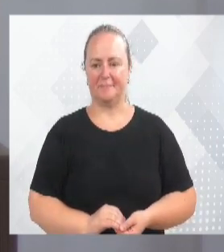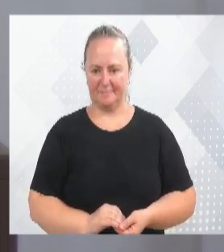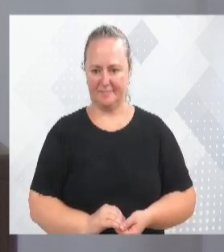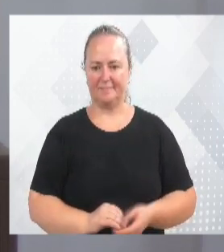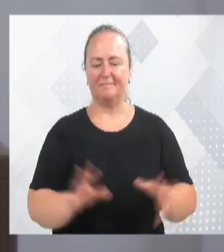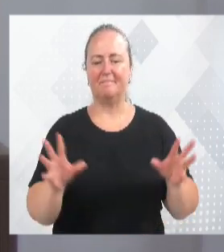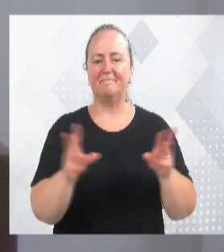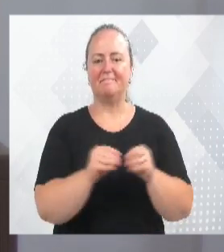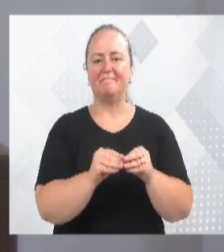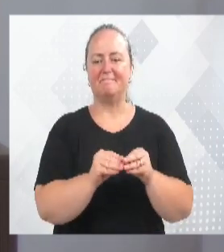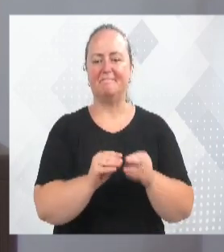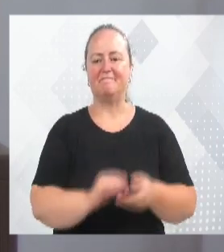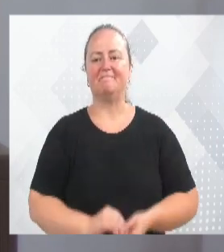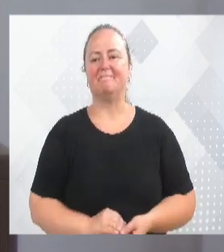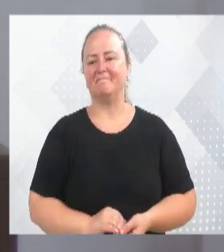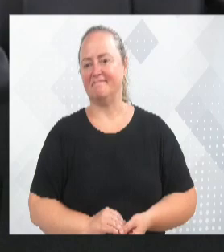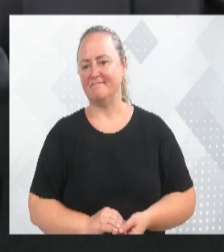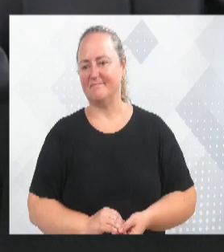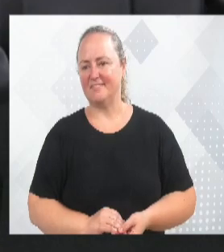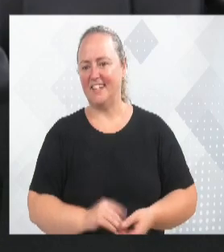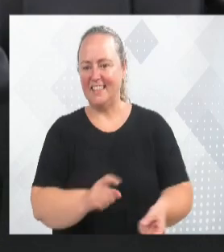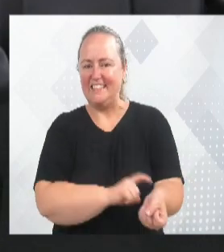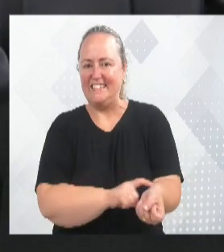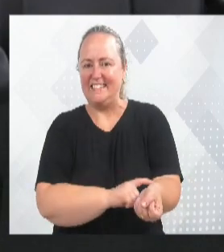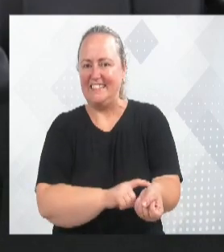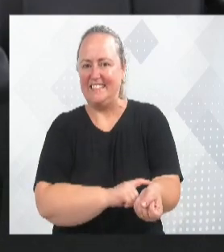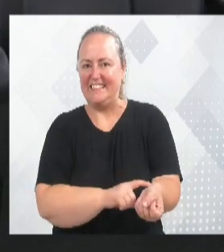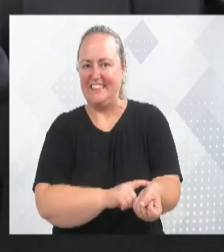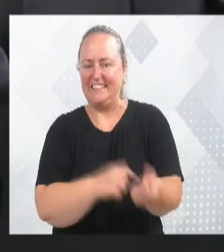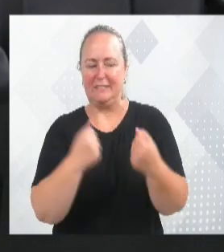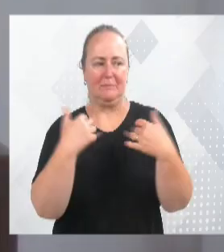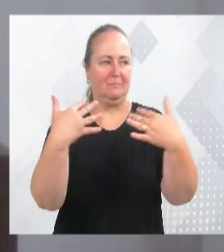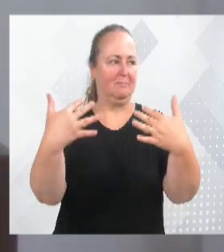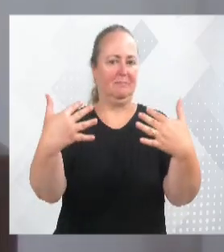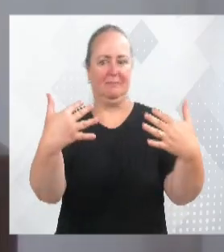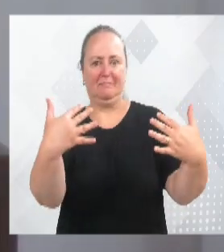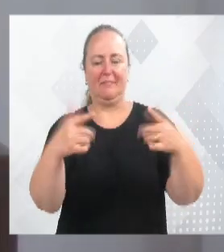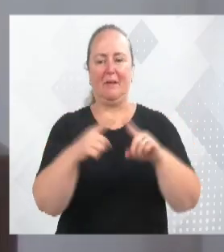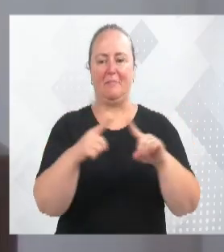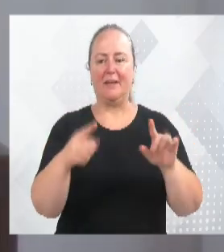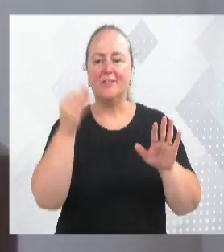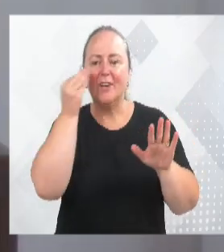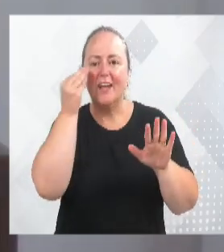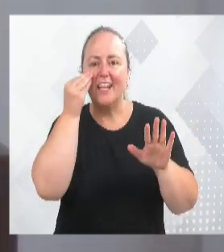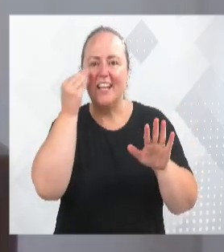Seria isso aí, gente. Estou um pouquinho nervoso, não falo muito bem em público, tá? Mas estou tentando levar a